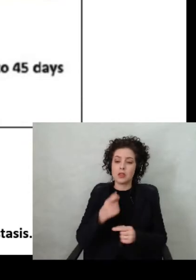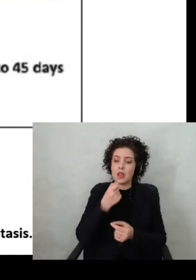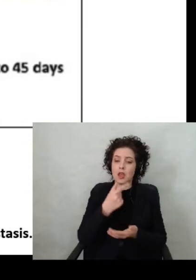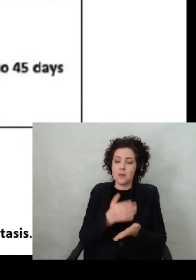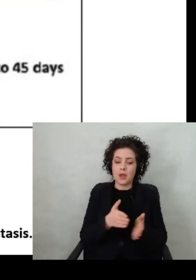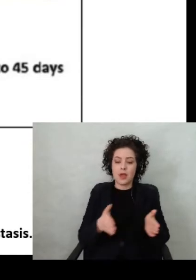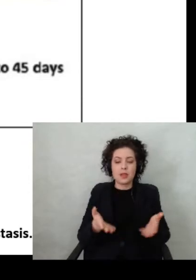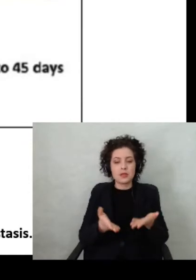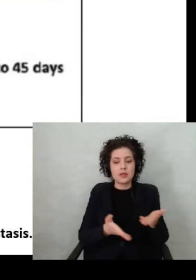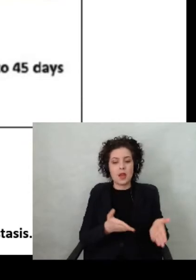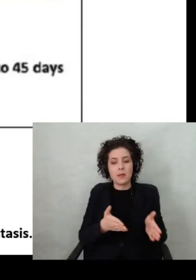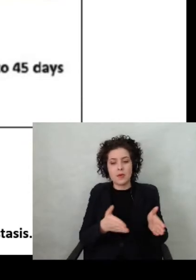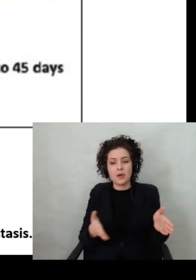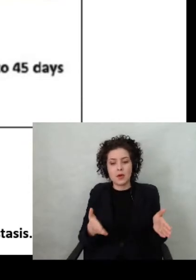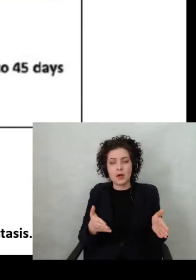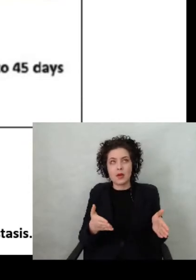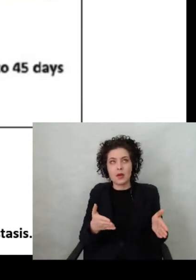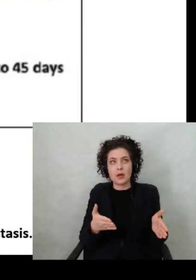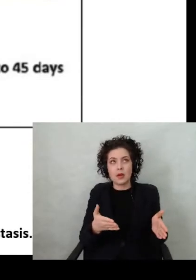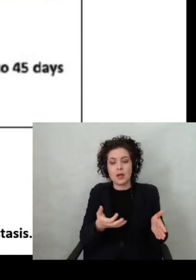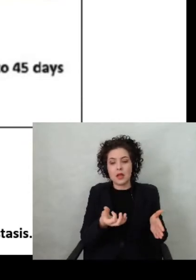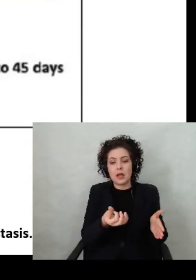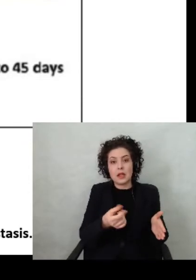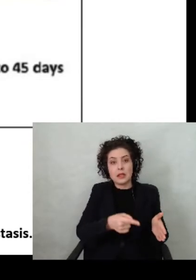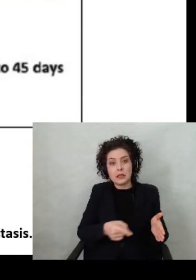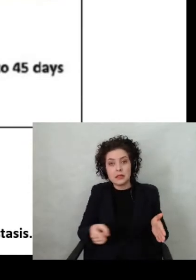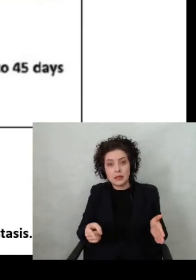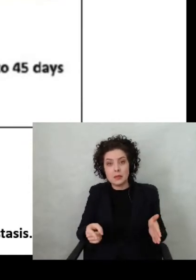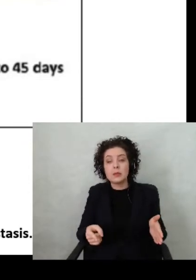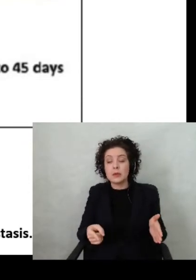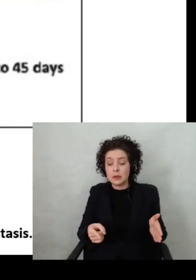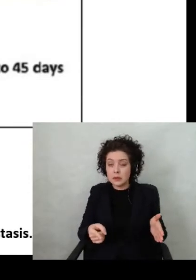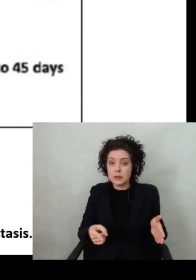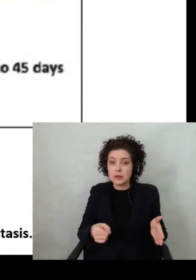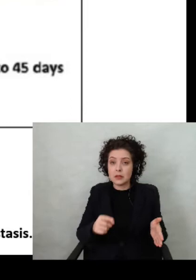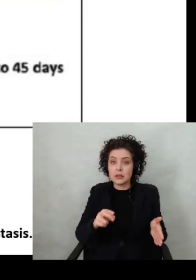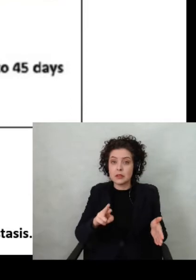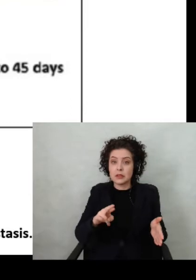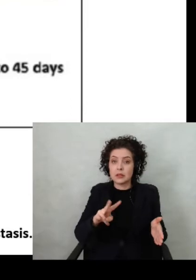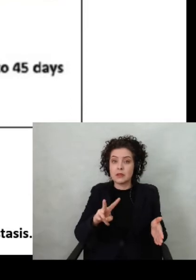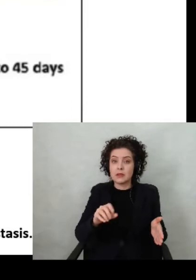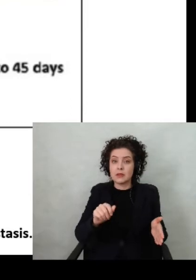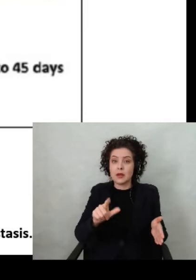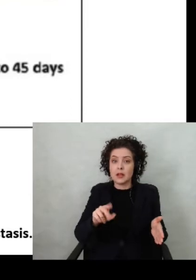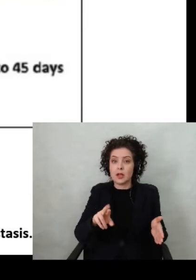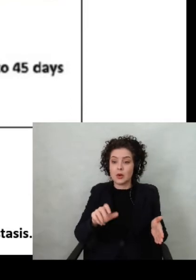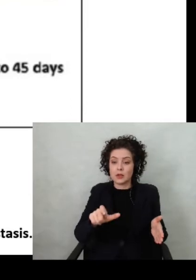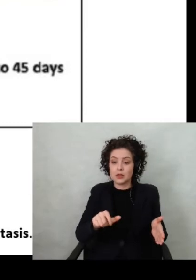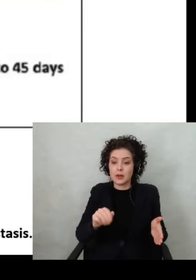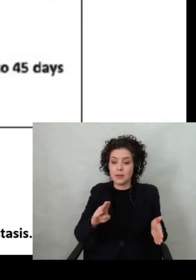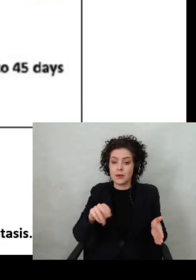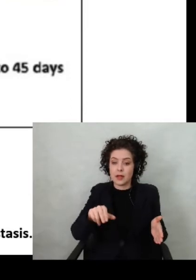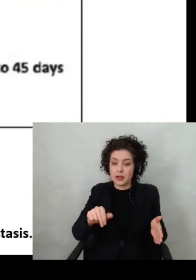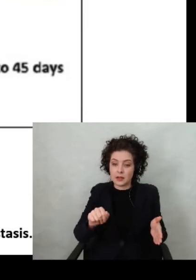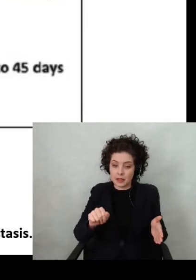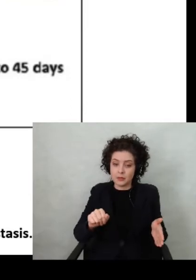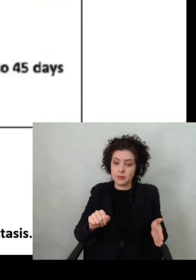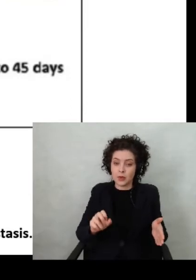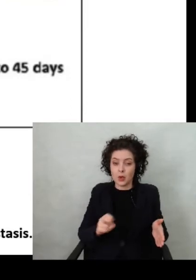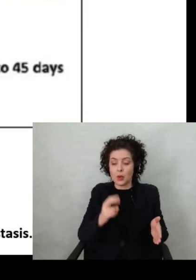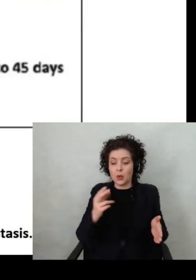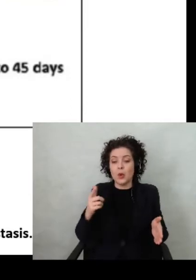por 4 a 6 semanas, por exemplo, com rivaroxabana ou enoxaparina após a